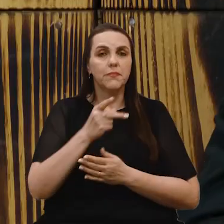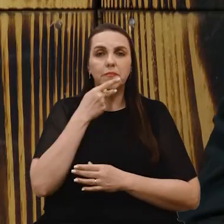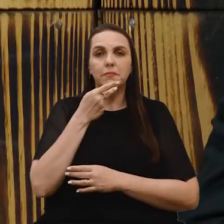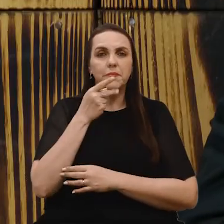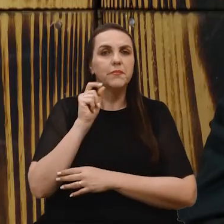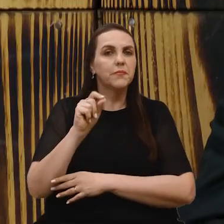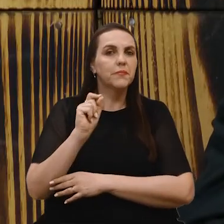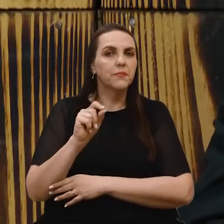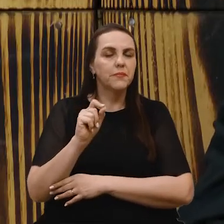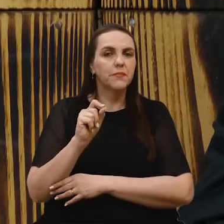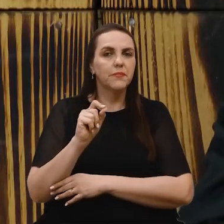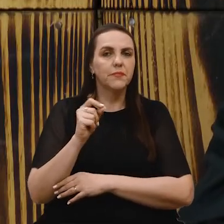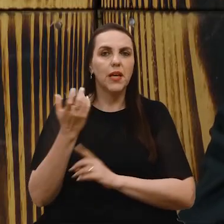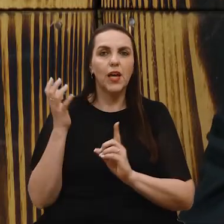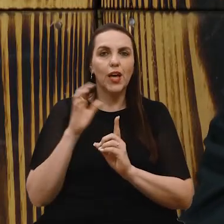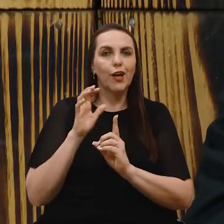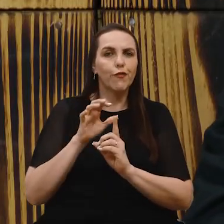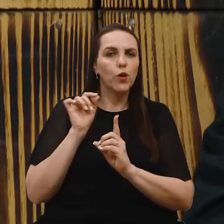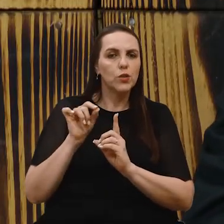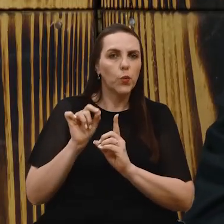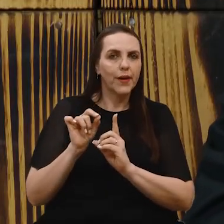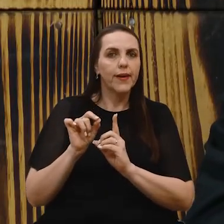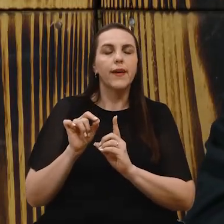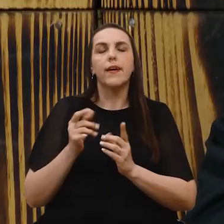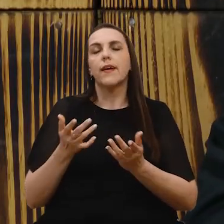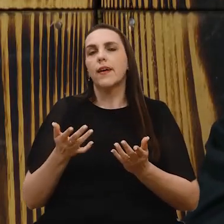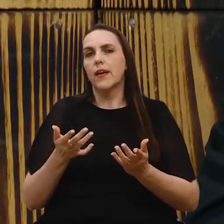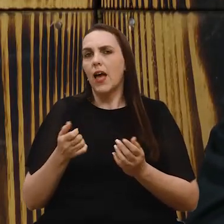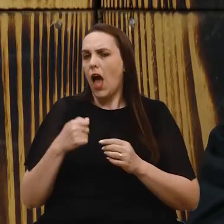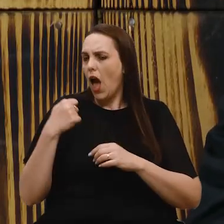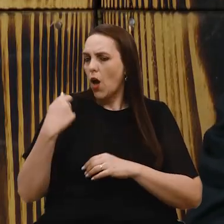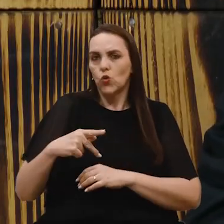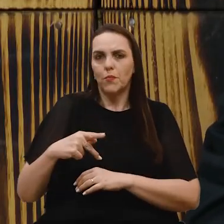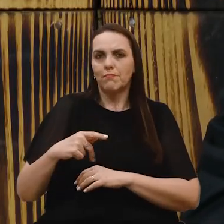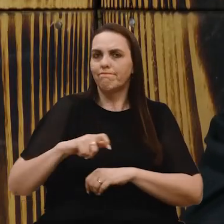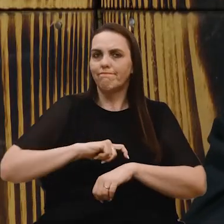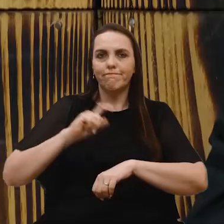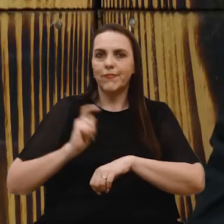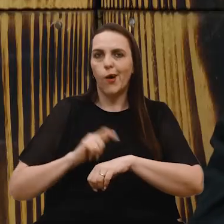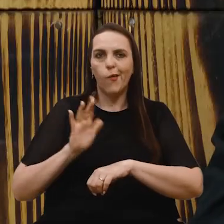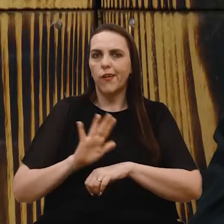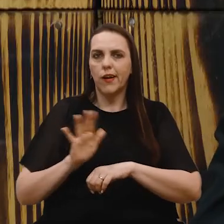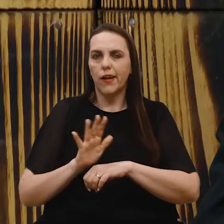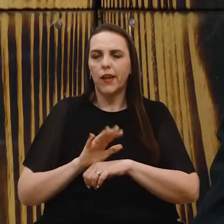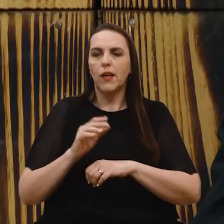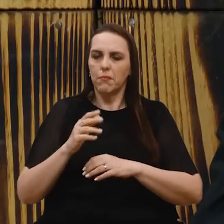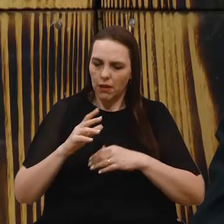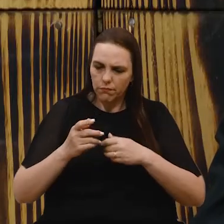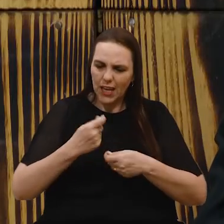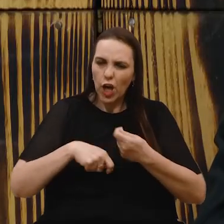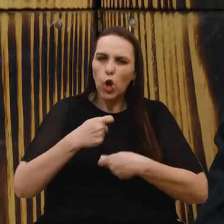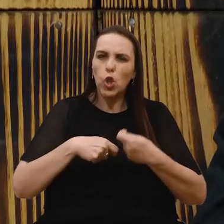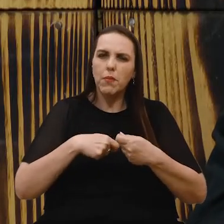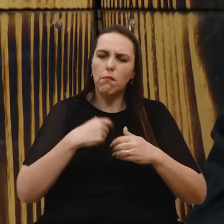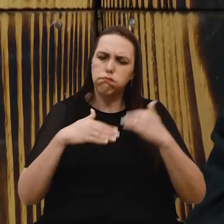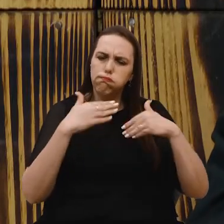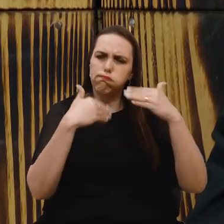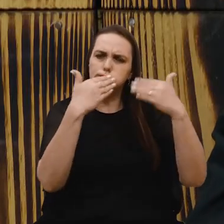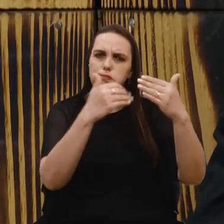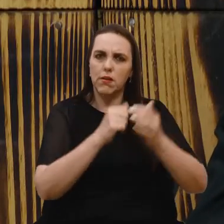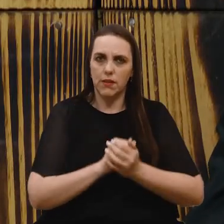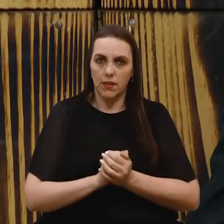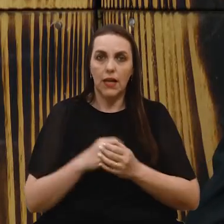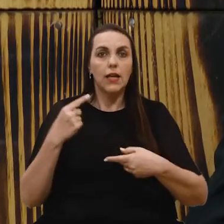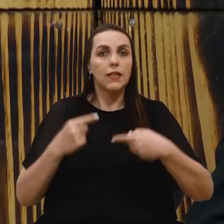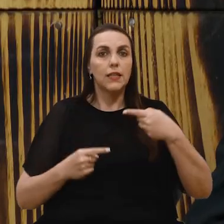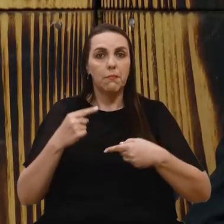falam do efeito, assim, digamos, ele quase que automático, como mola propulsora da economia, e que